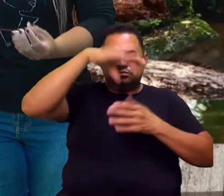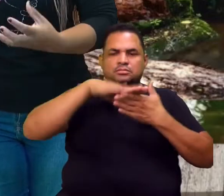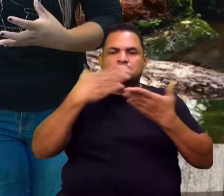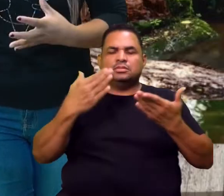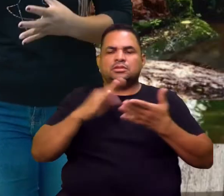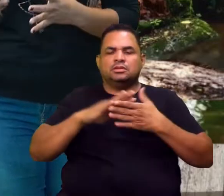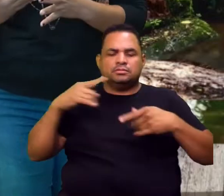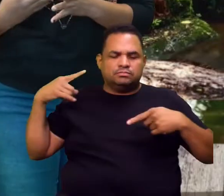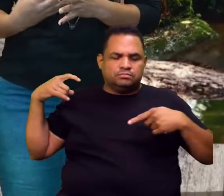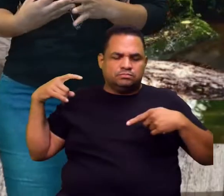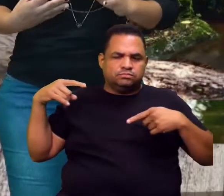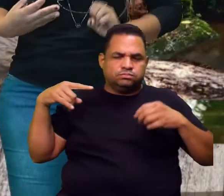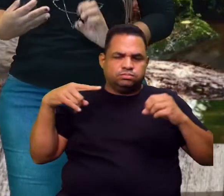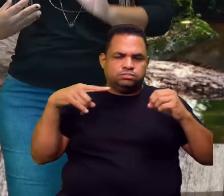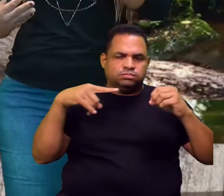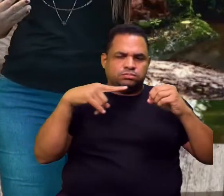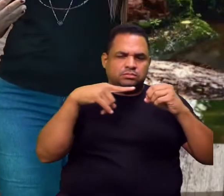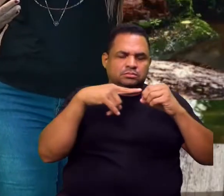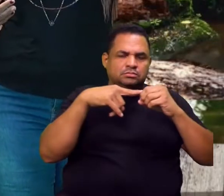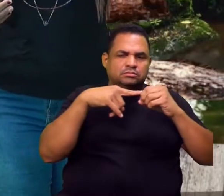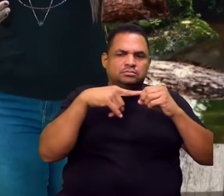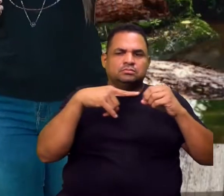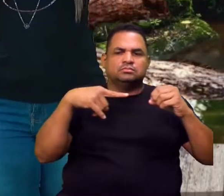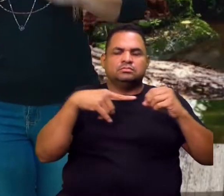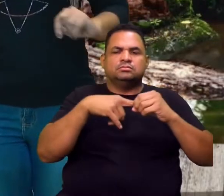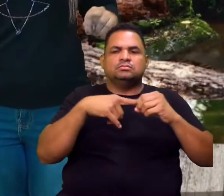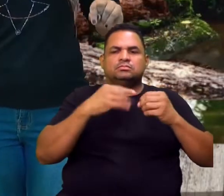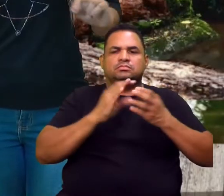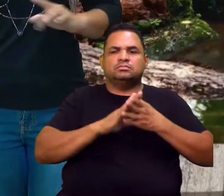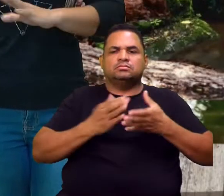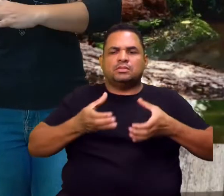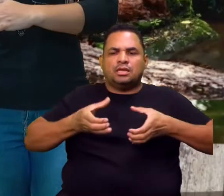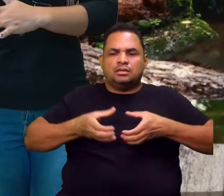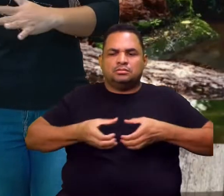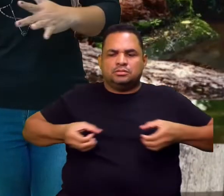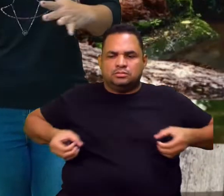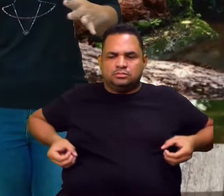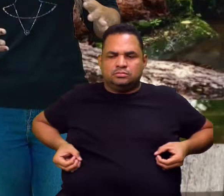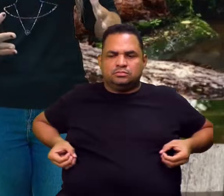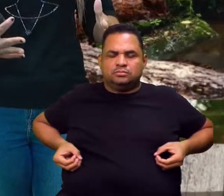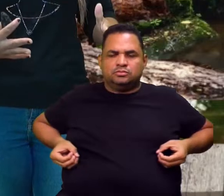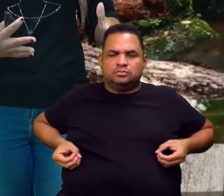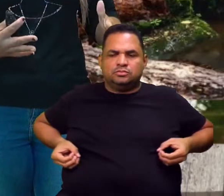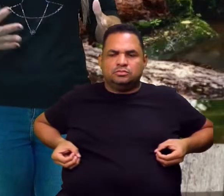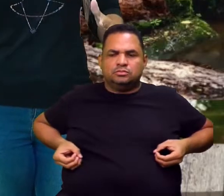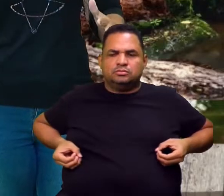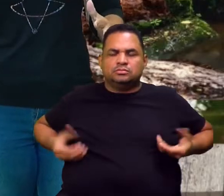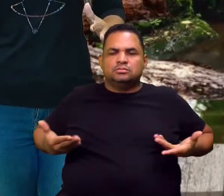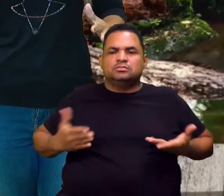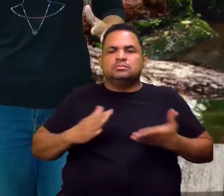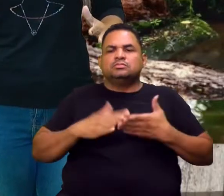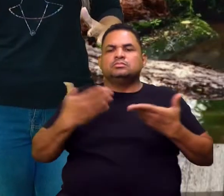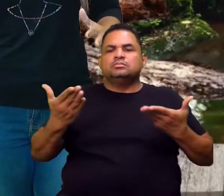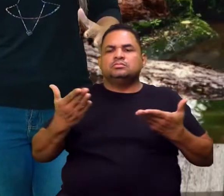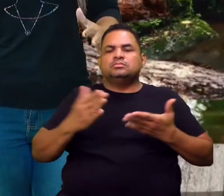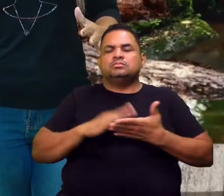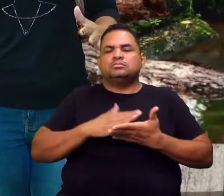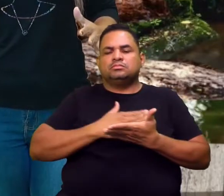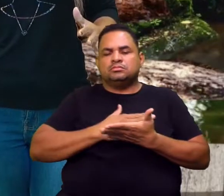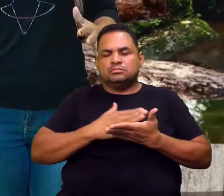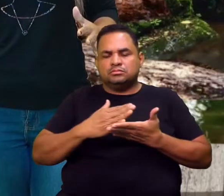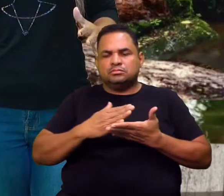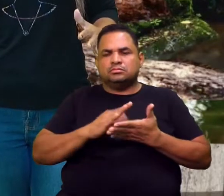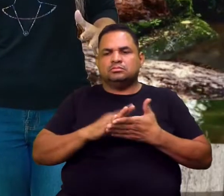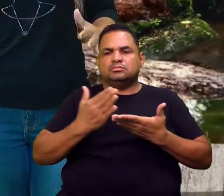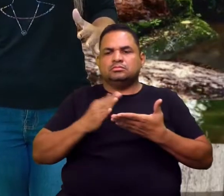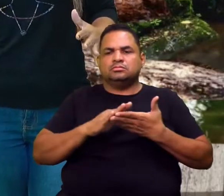consigam, de fato, lá dentro, consigam chegar lá na tuba uterina, porque eles já percorreram um longo trajeto desde lá dos túbulos